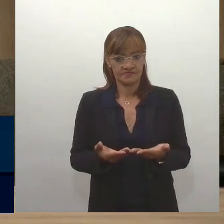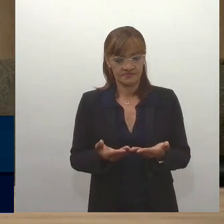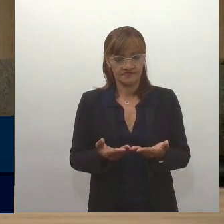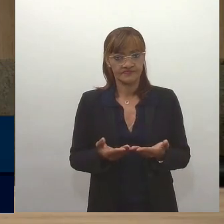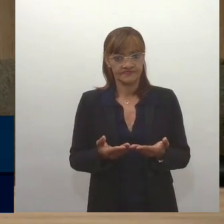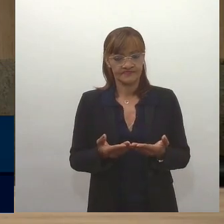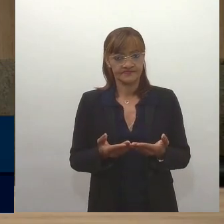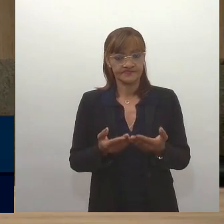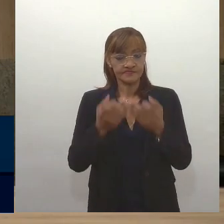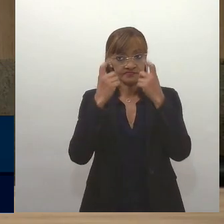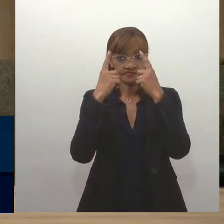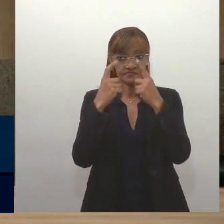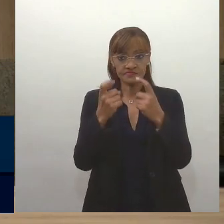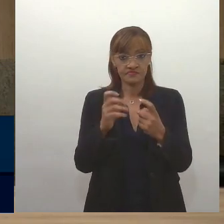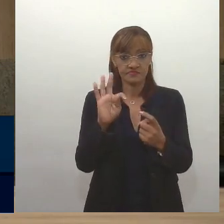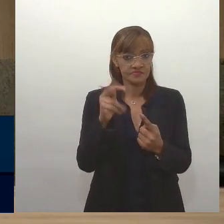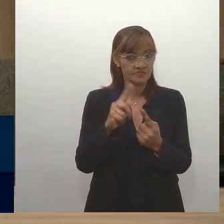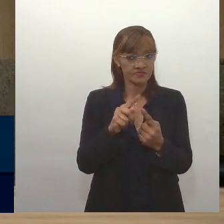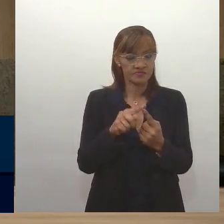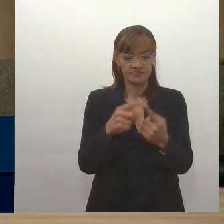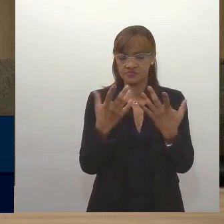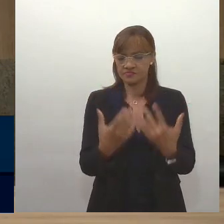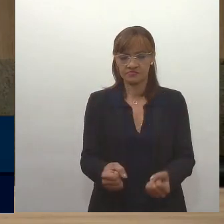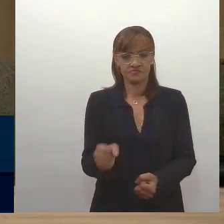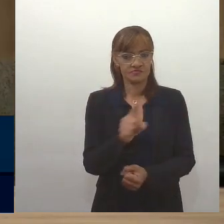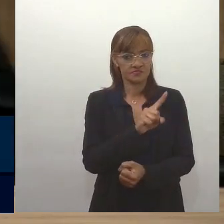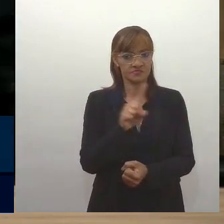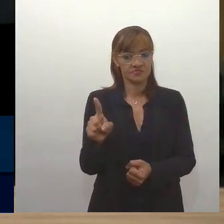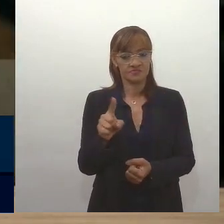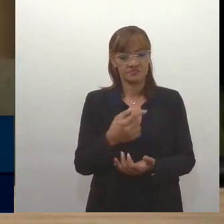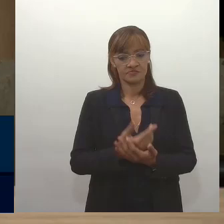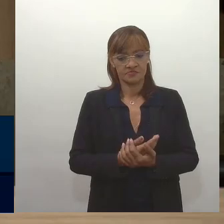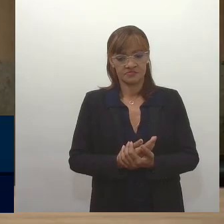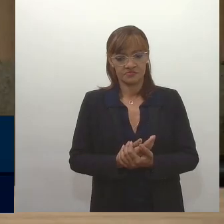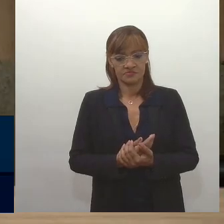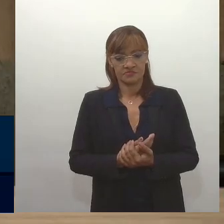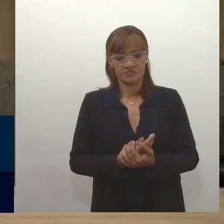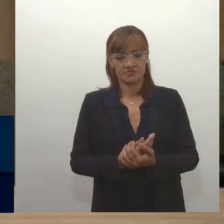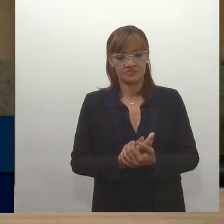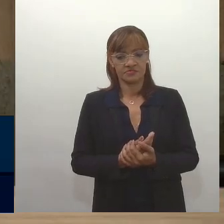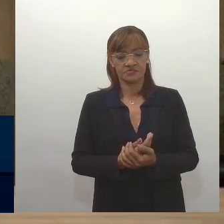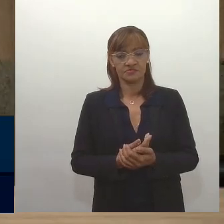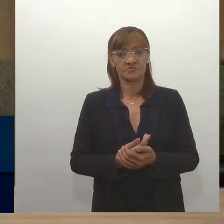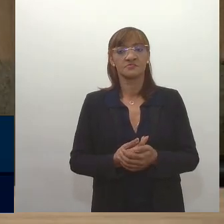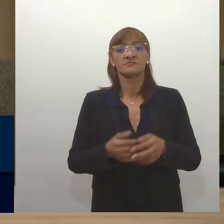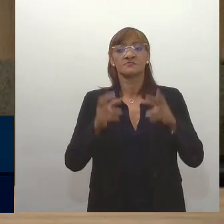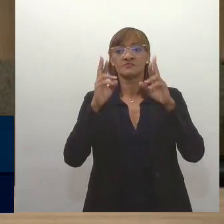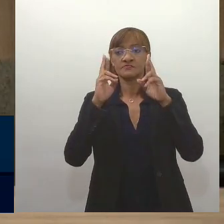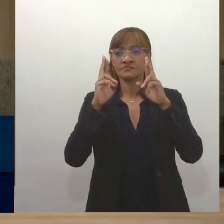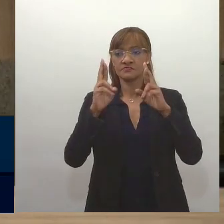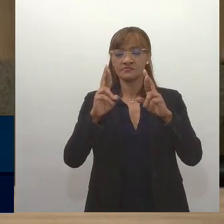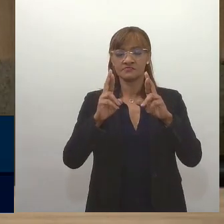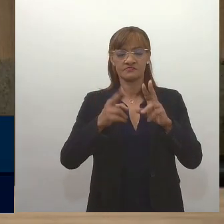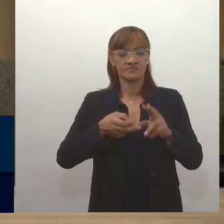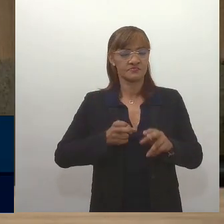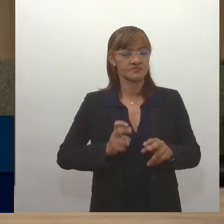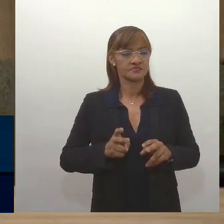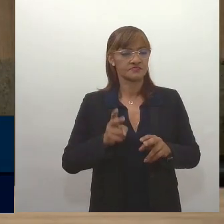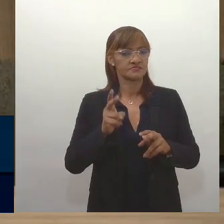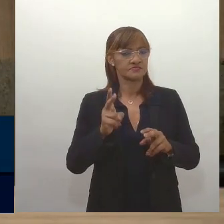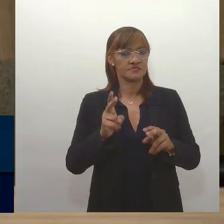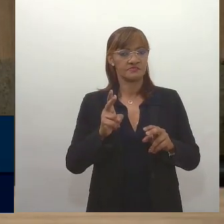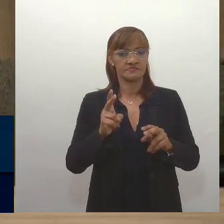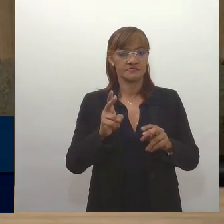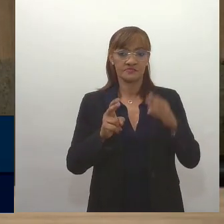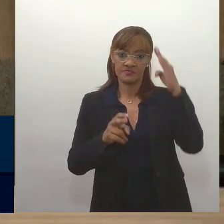pode ser tolerada o respeito ele deve prevalecer acima de tudo e eu